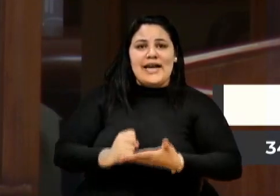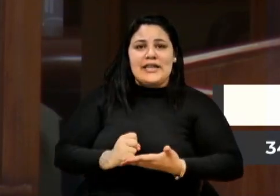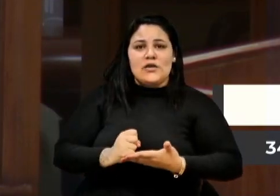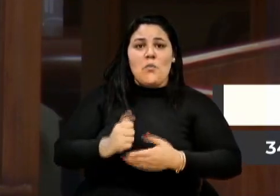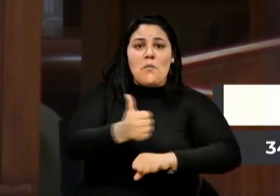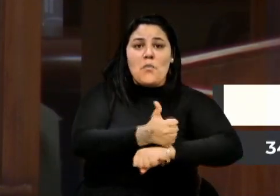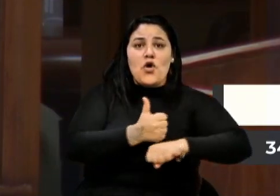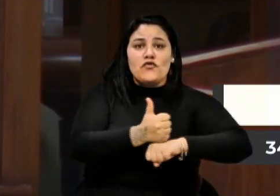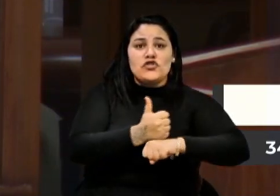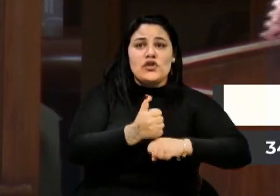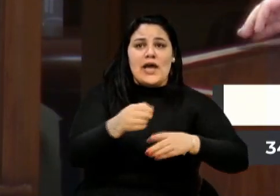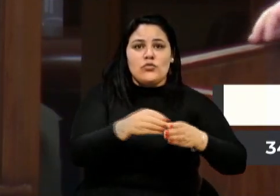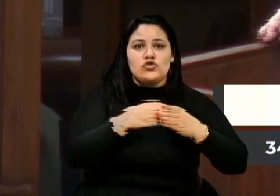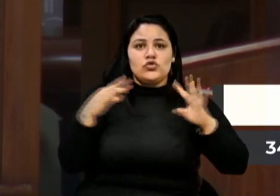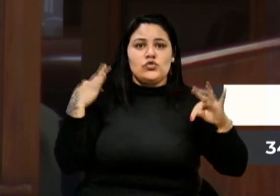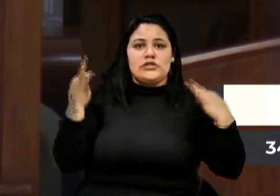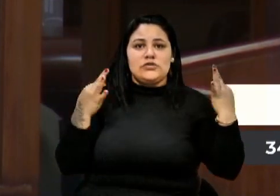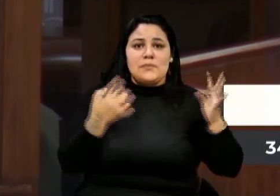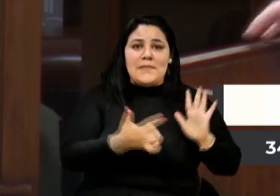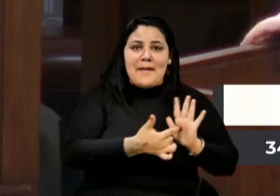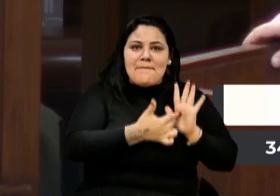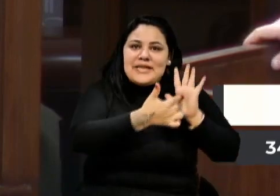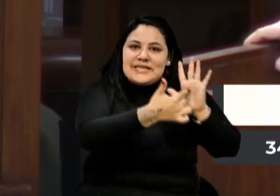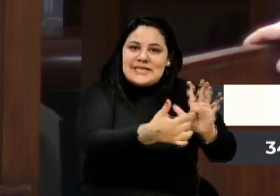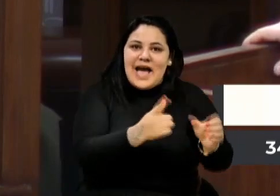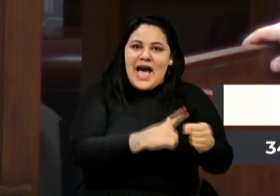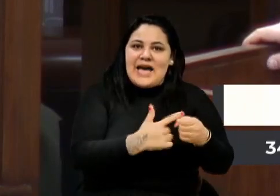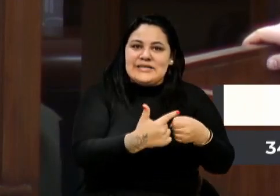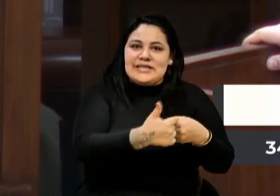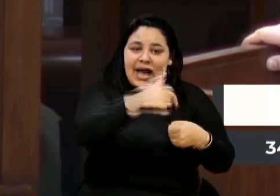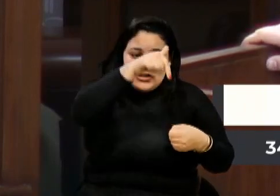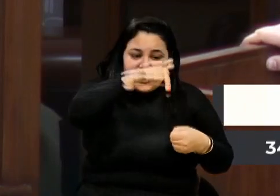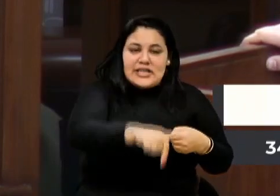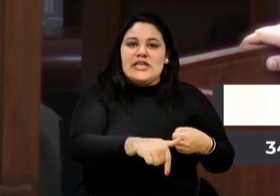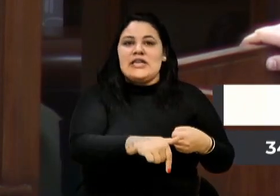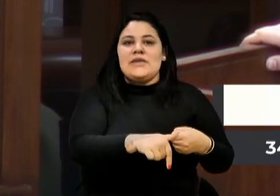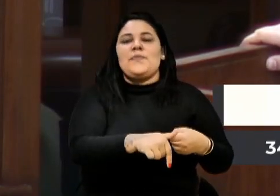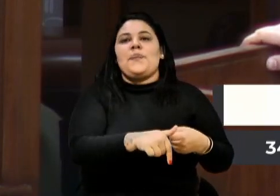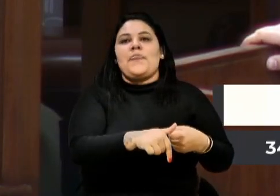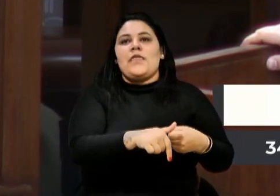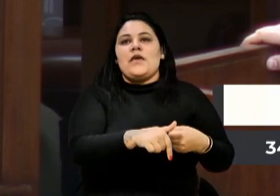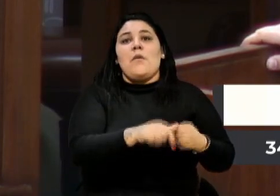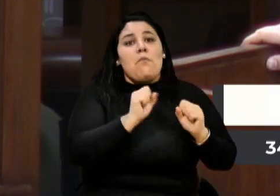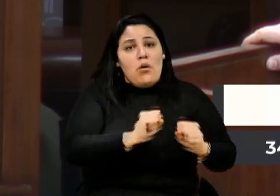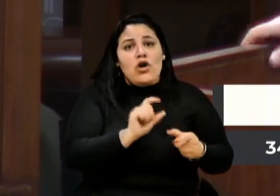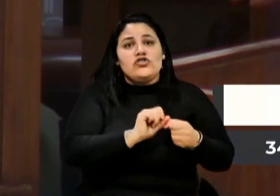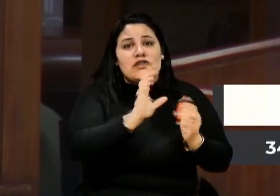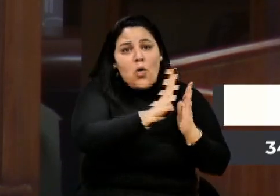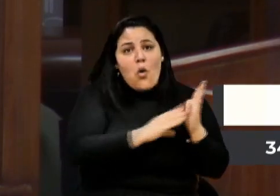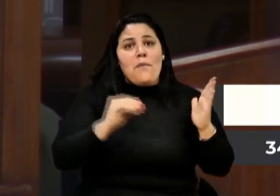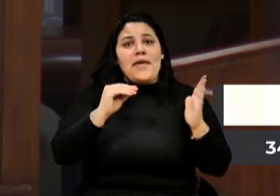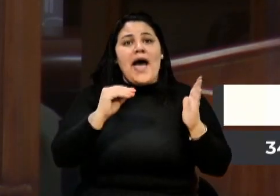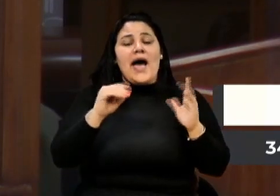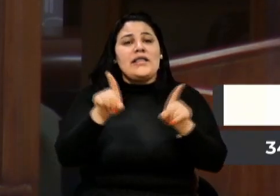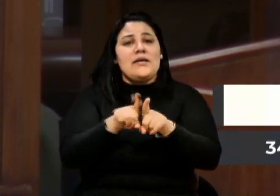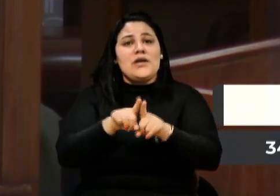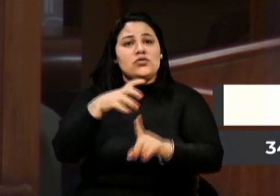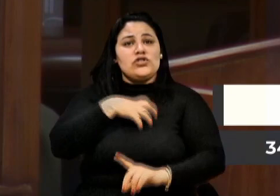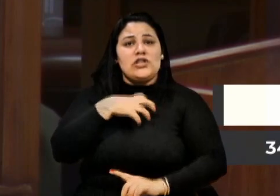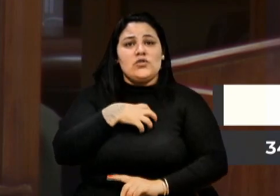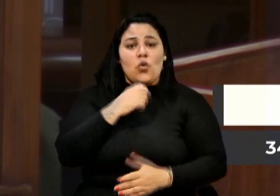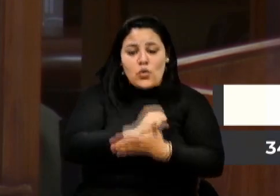Paulo para os seus moradores. Quem sabe não começa um teste aqui em Caxias do Sul, do município contratando os guias da cidade,